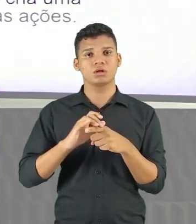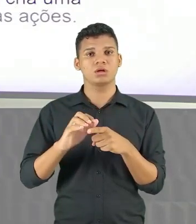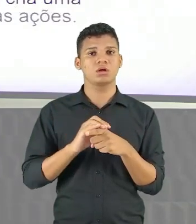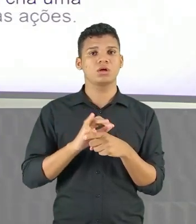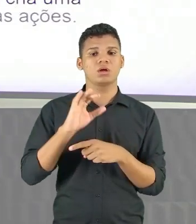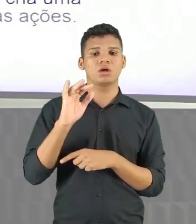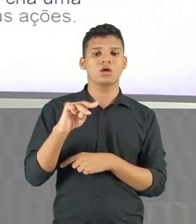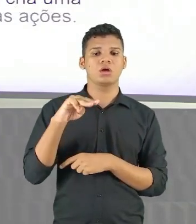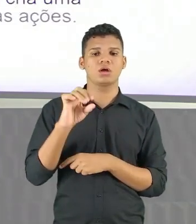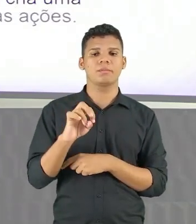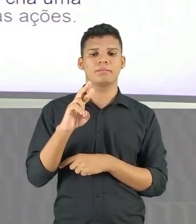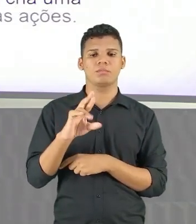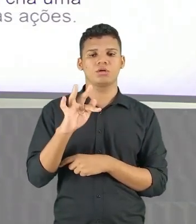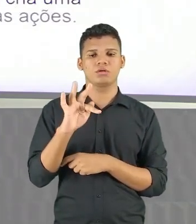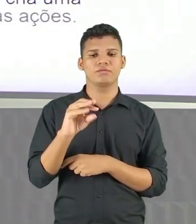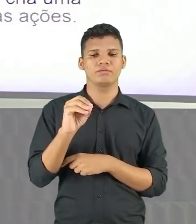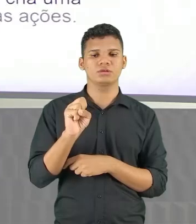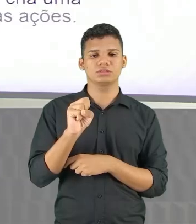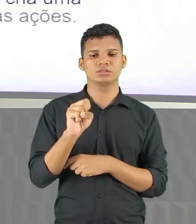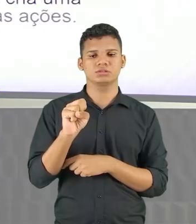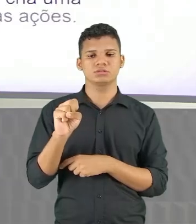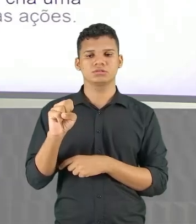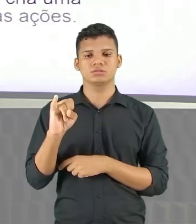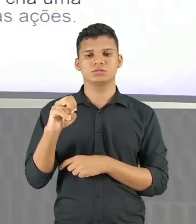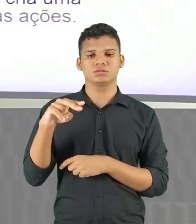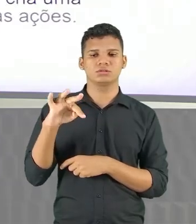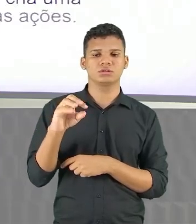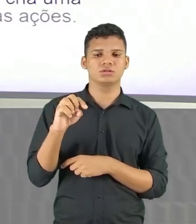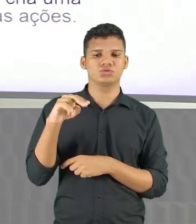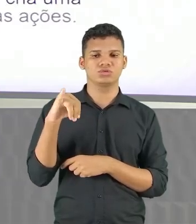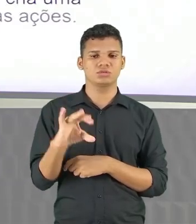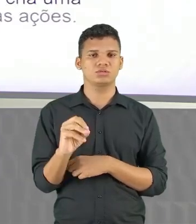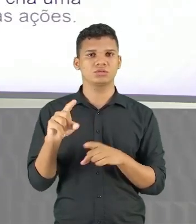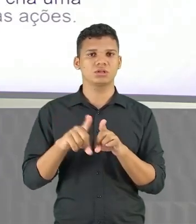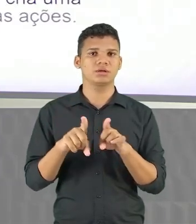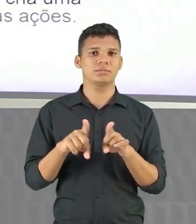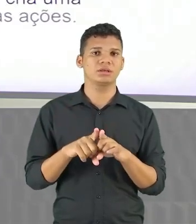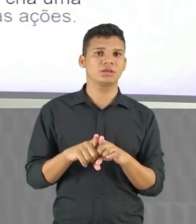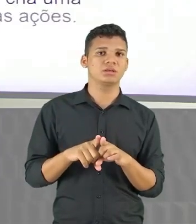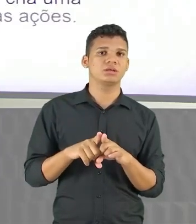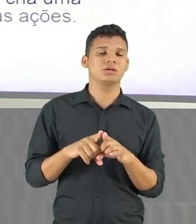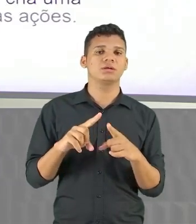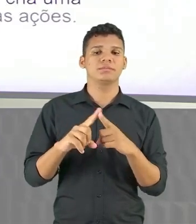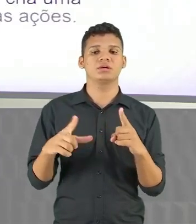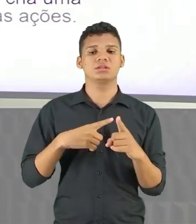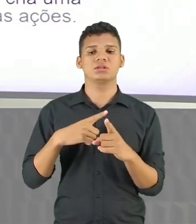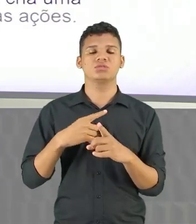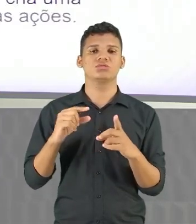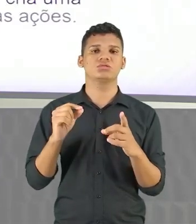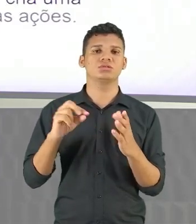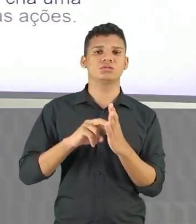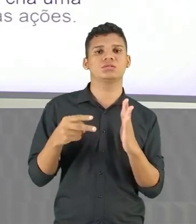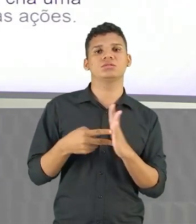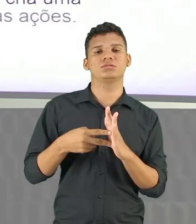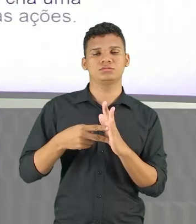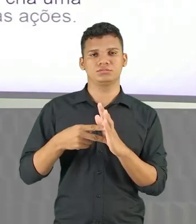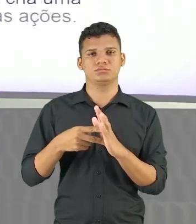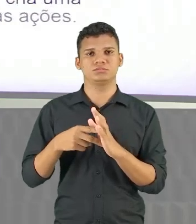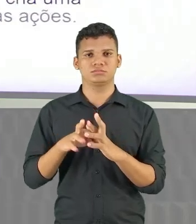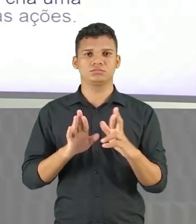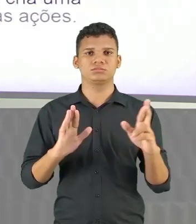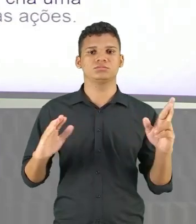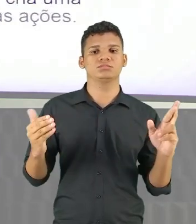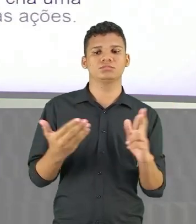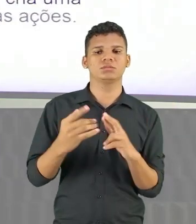lembrar, morfossintático é a estrutura relacionada com morfologia e a sintaxe, né? Então a gente tem essa relação estrutural. Onde que a gente tem isso